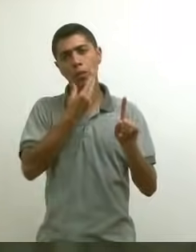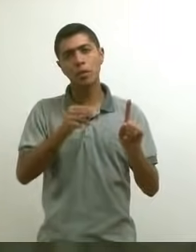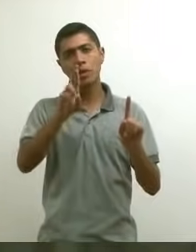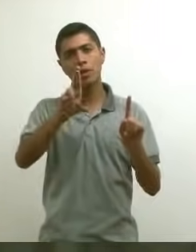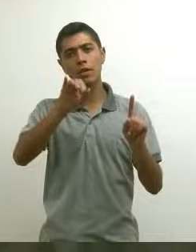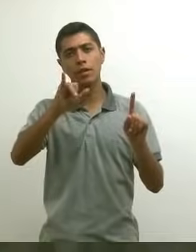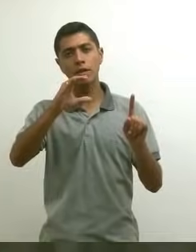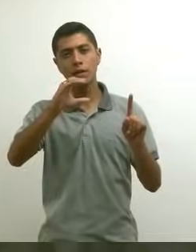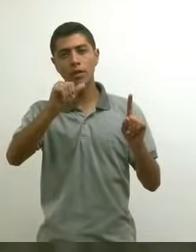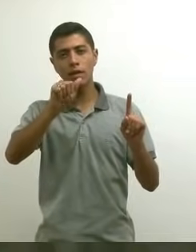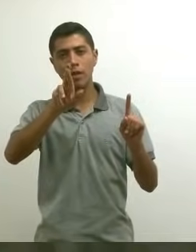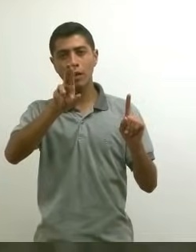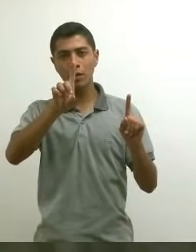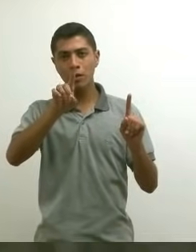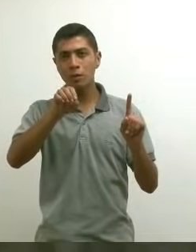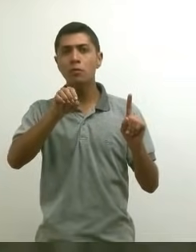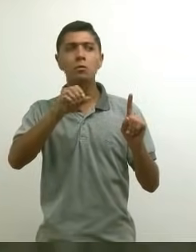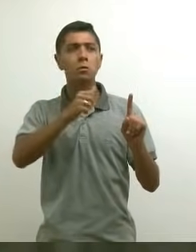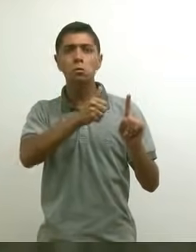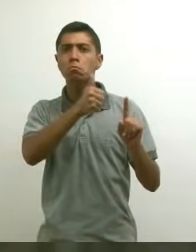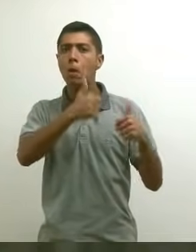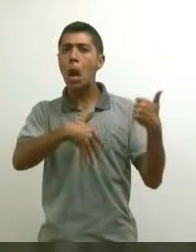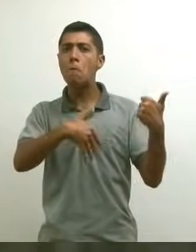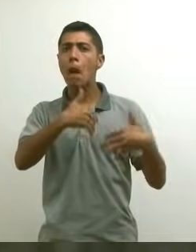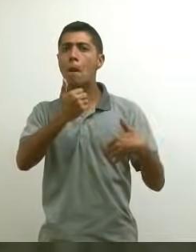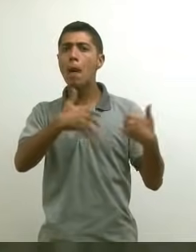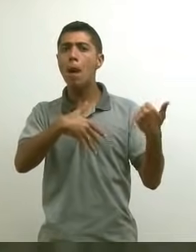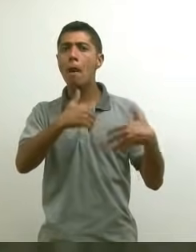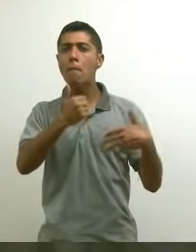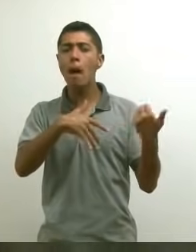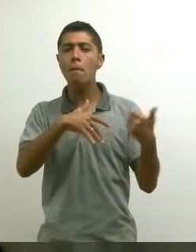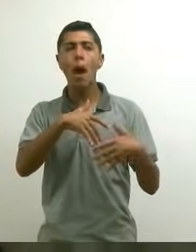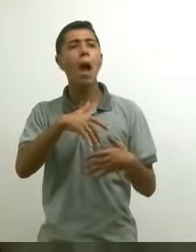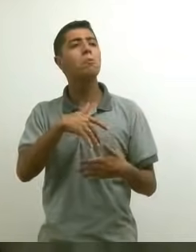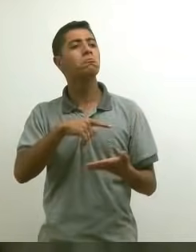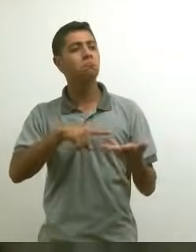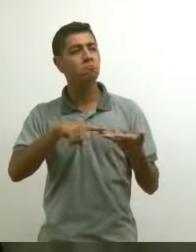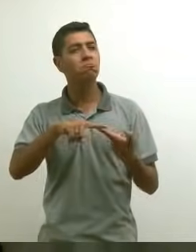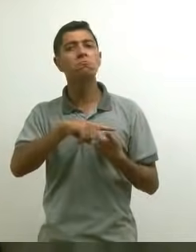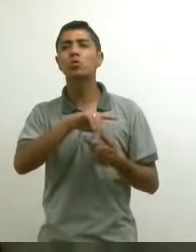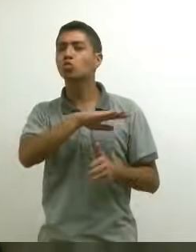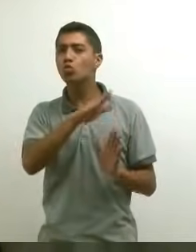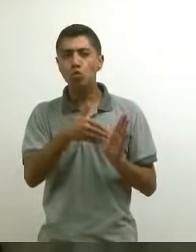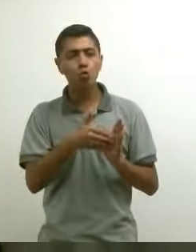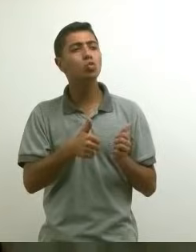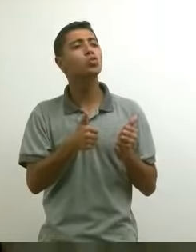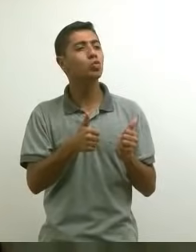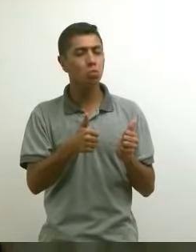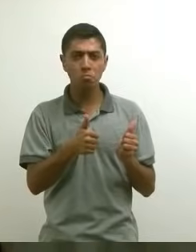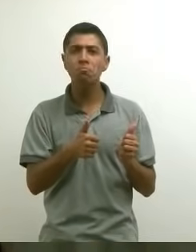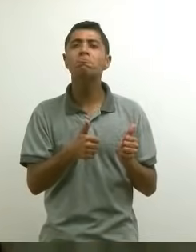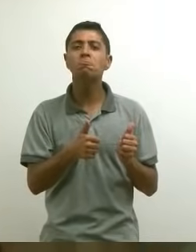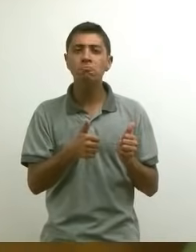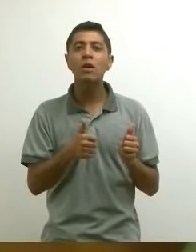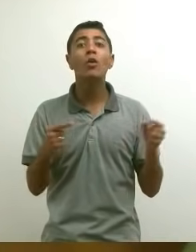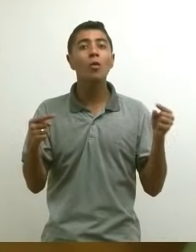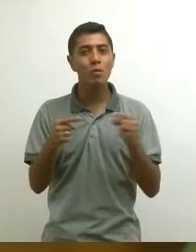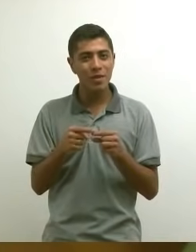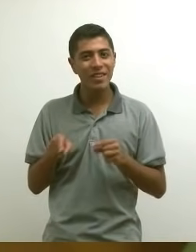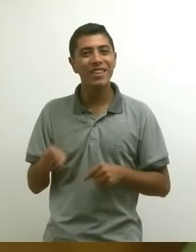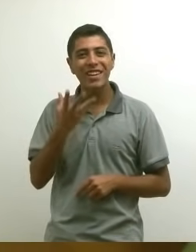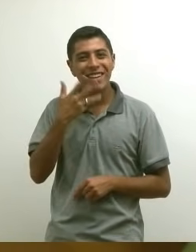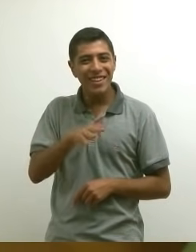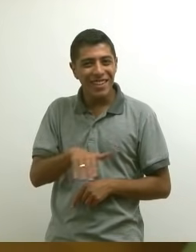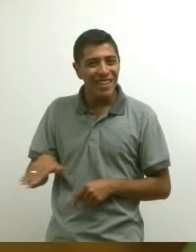pra gente é e vai bem pra dentro de si e se desse gesto do brincar né